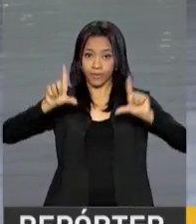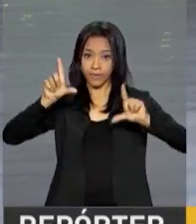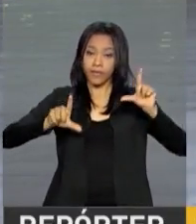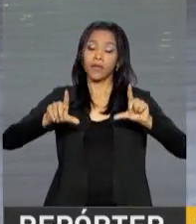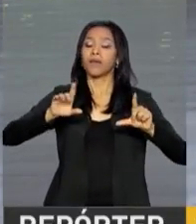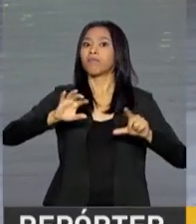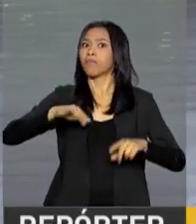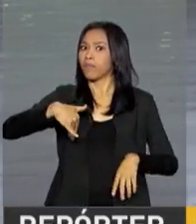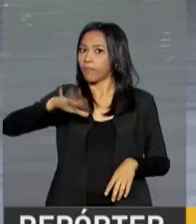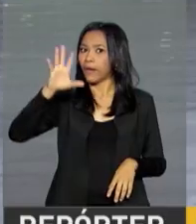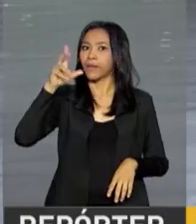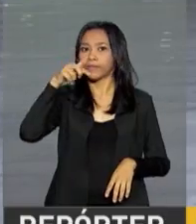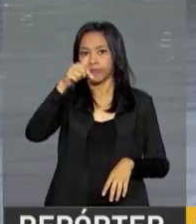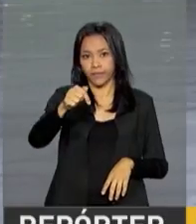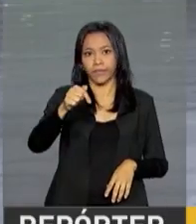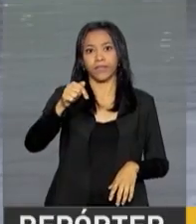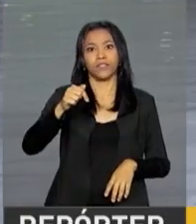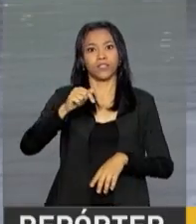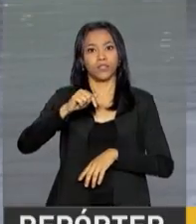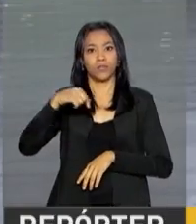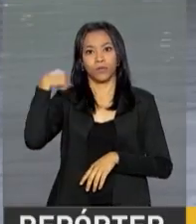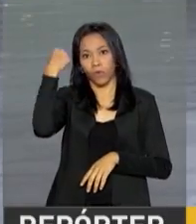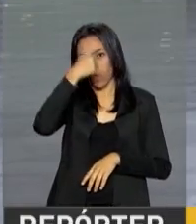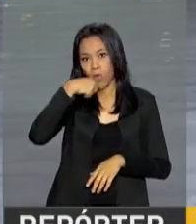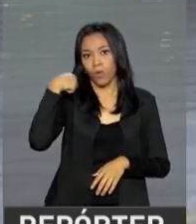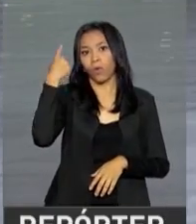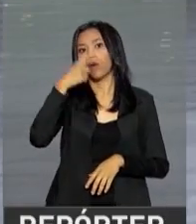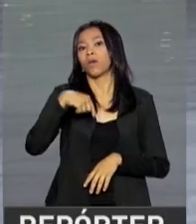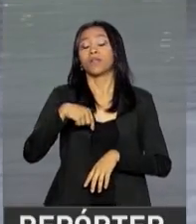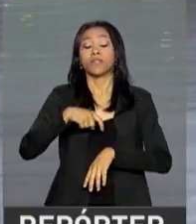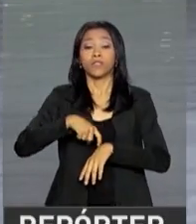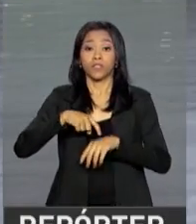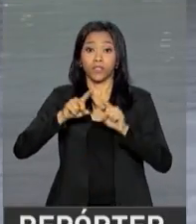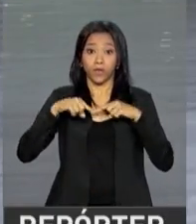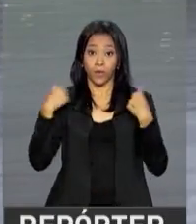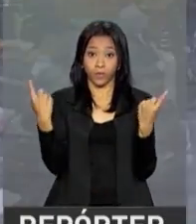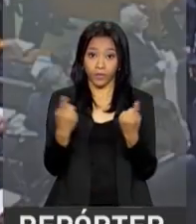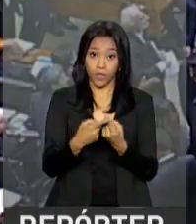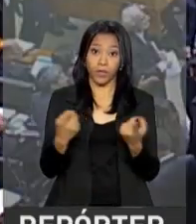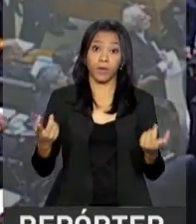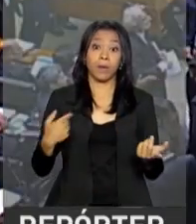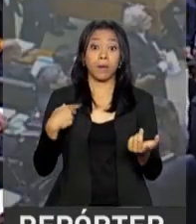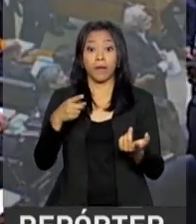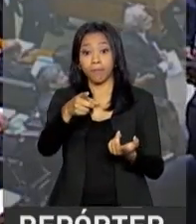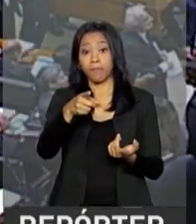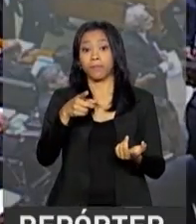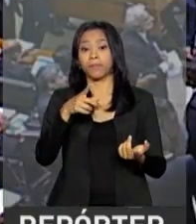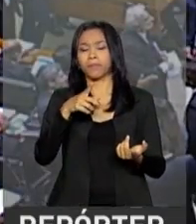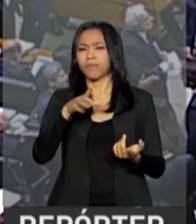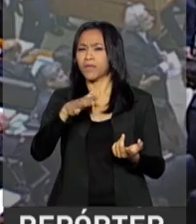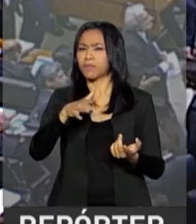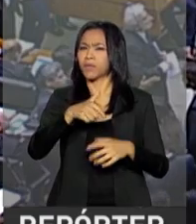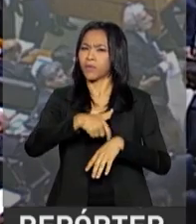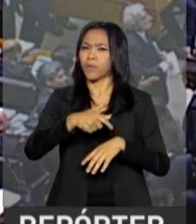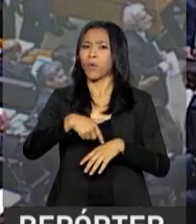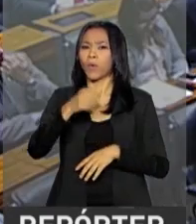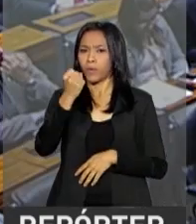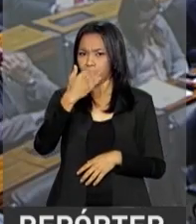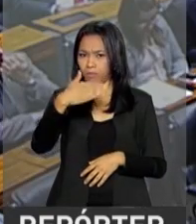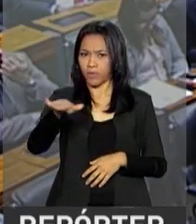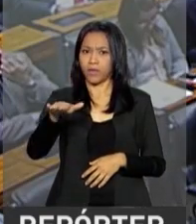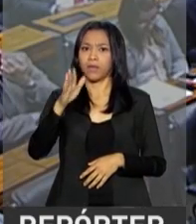foram mais de sete horas de sessão a oposição chegou a entrar em obstrução para tentar impedir a votação mas por volta das oito e meia da noite